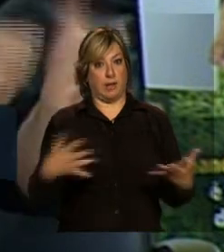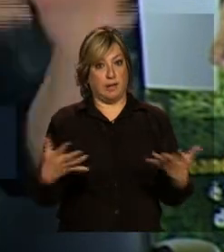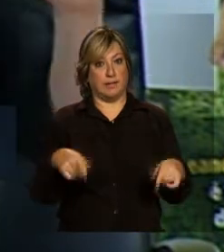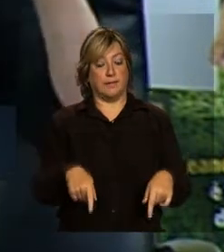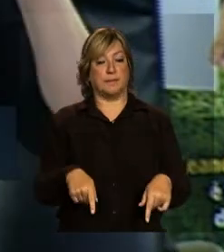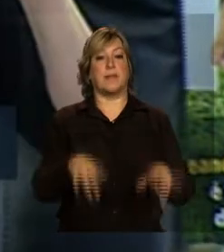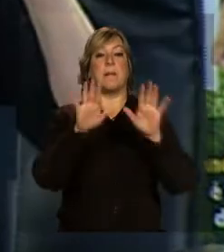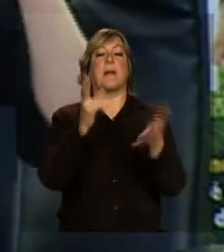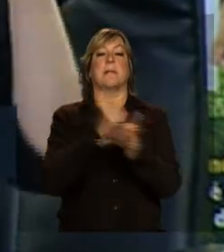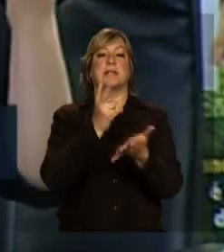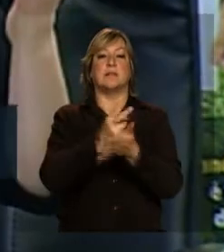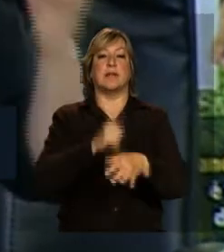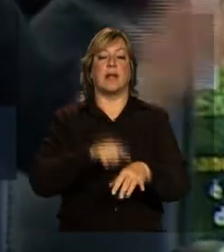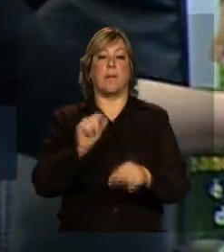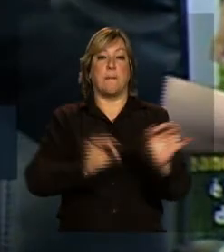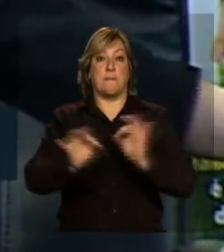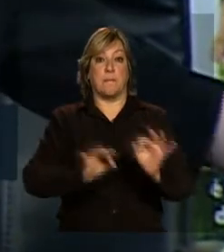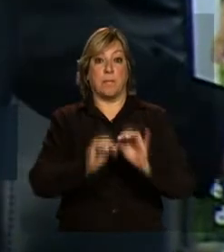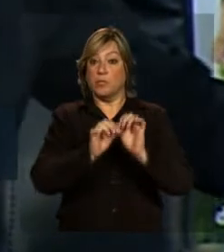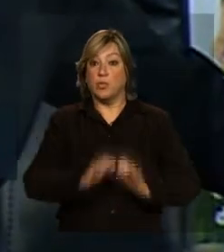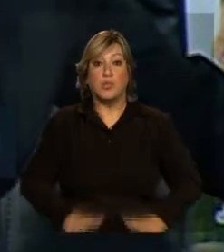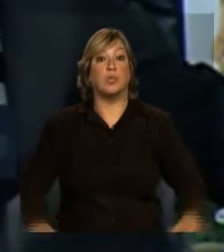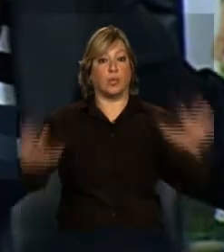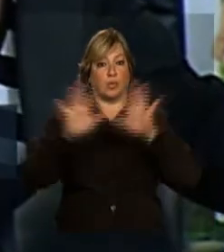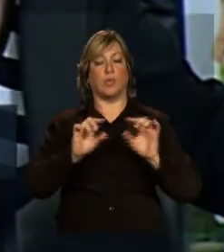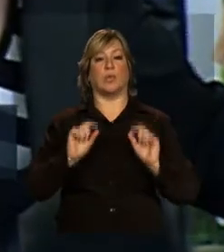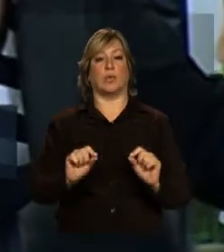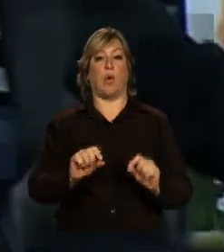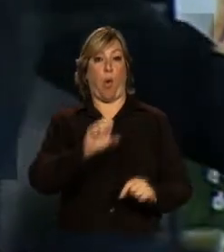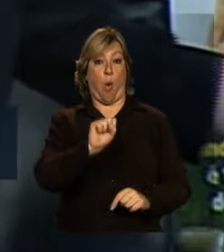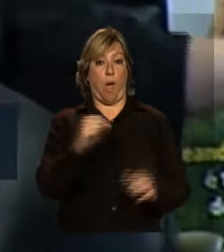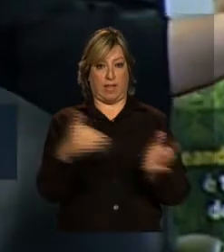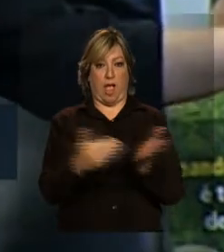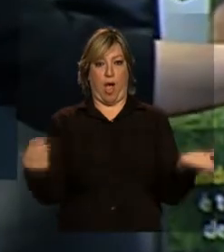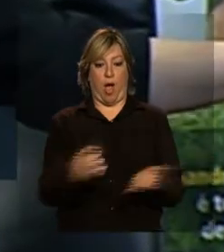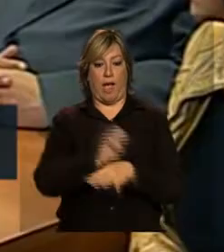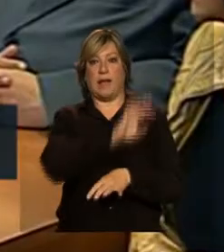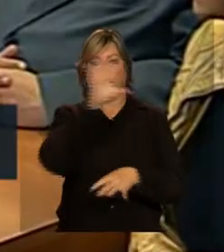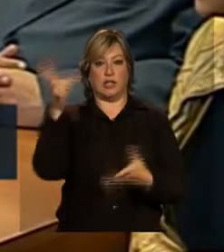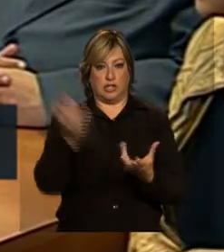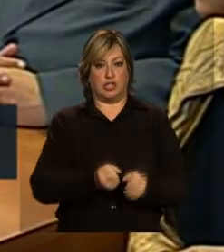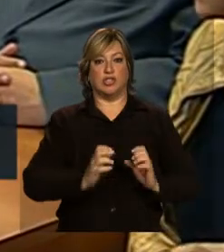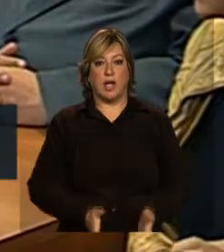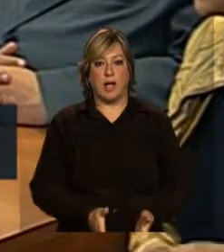nós já... O plano global é isso que o Antônio disse. São 8 até o momento, mais...